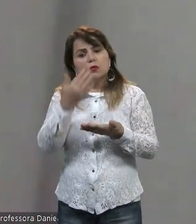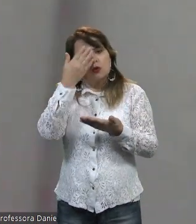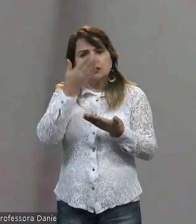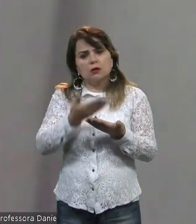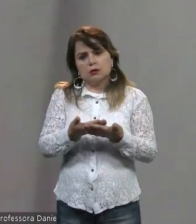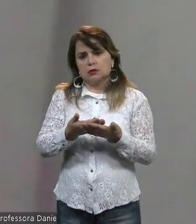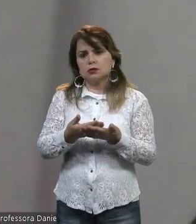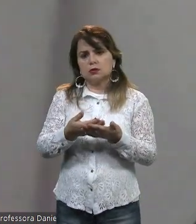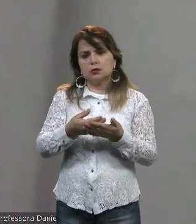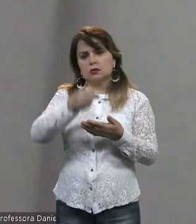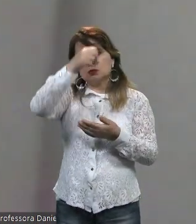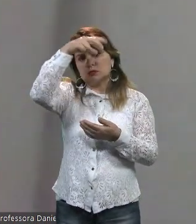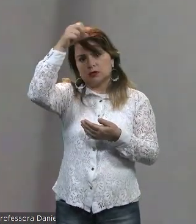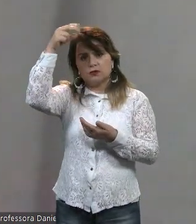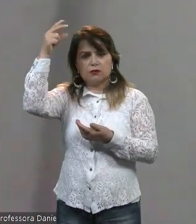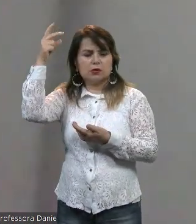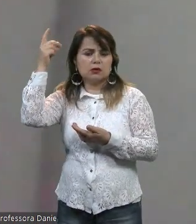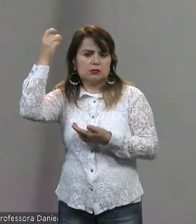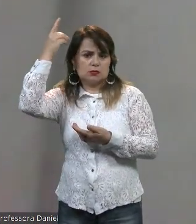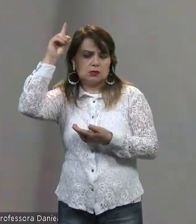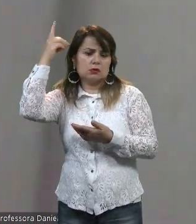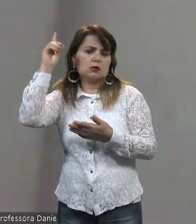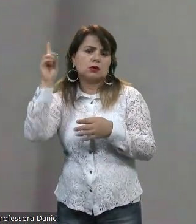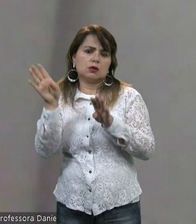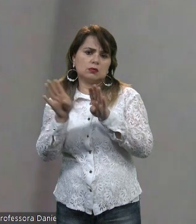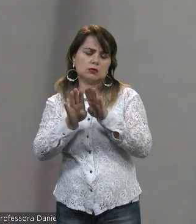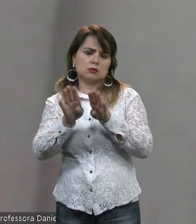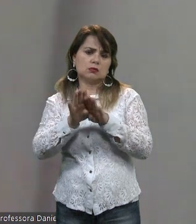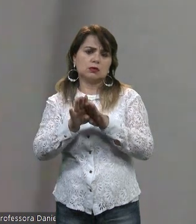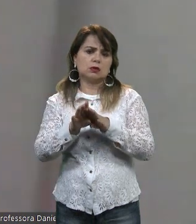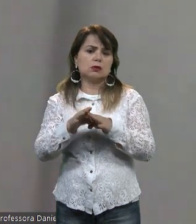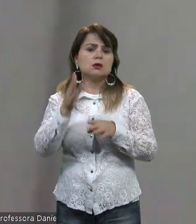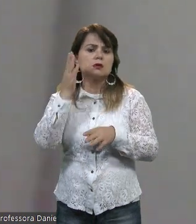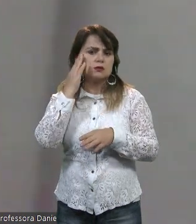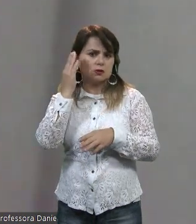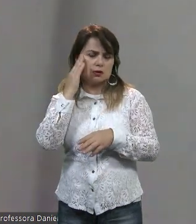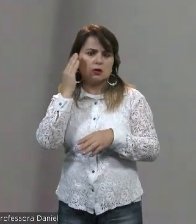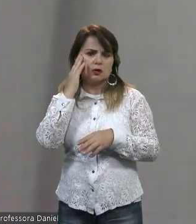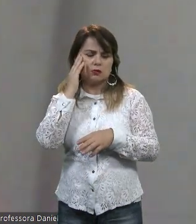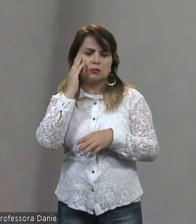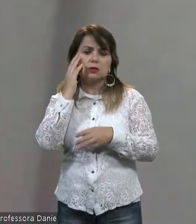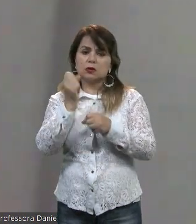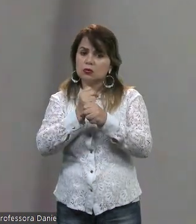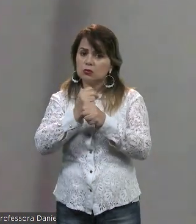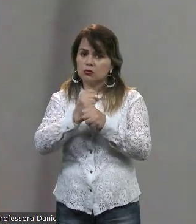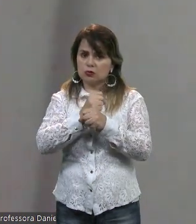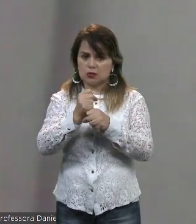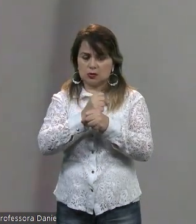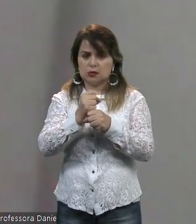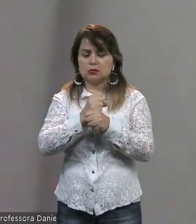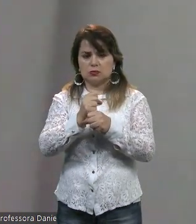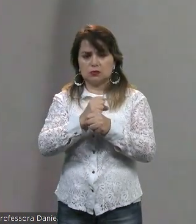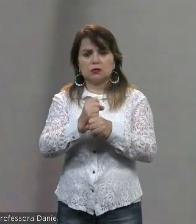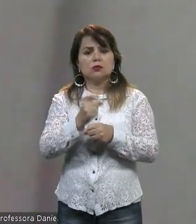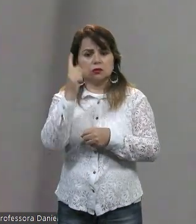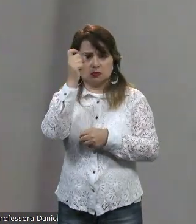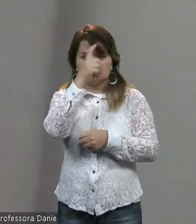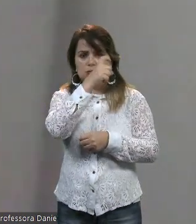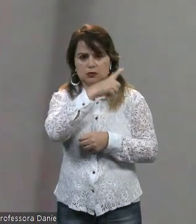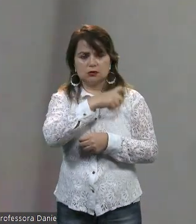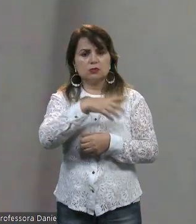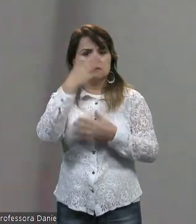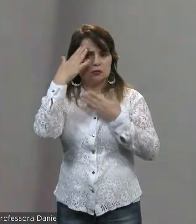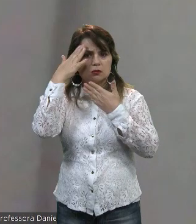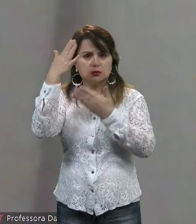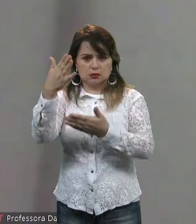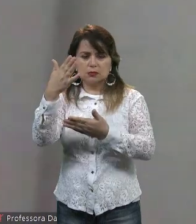viu-se que teria um prejuízo eleitoral por conta de ser um ano que estamos vivendo. Obrigada.